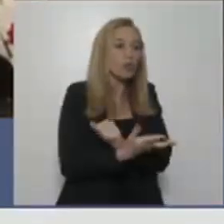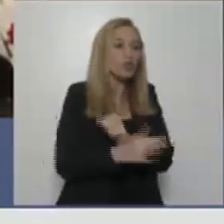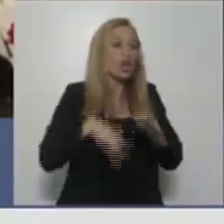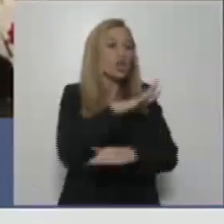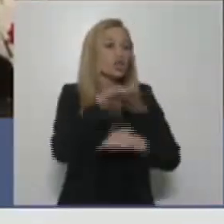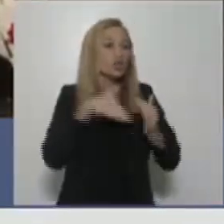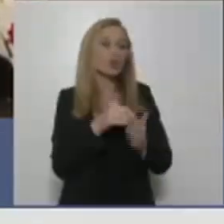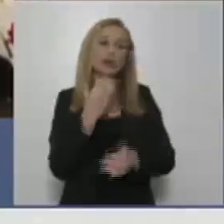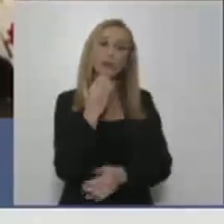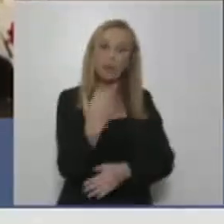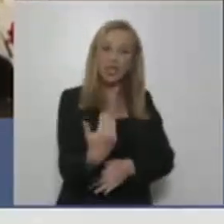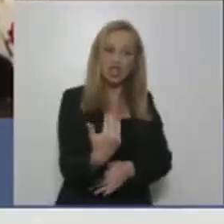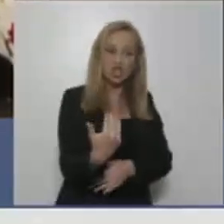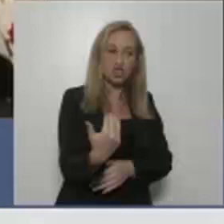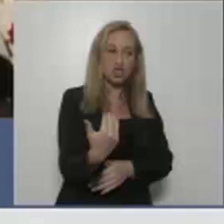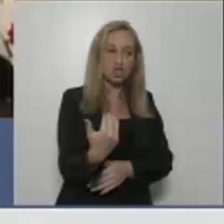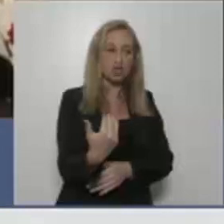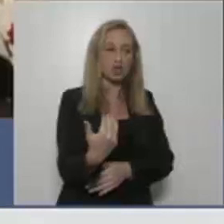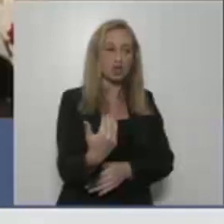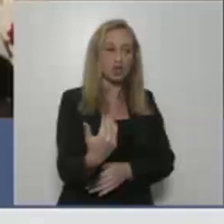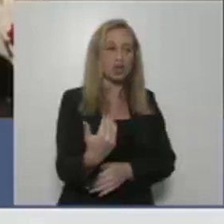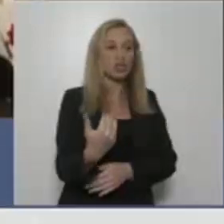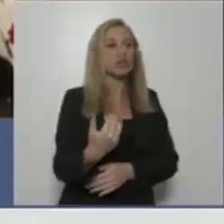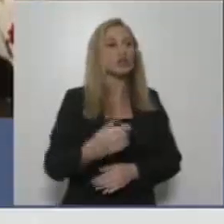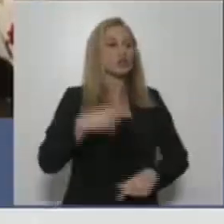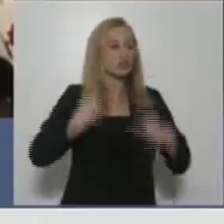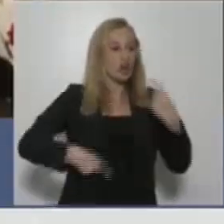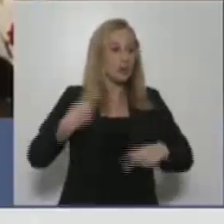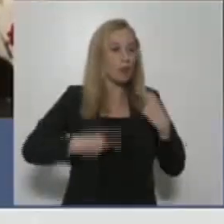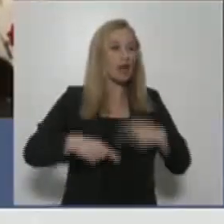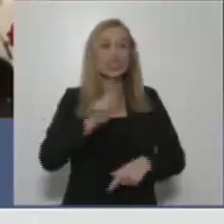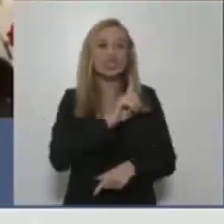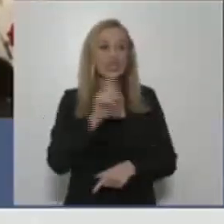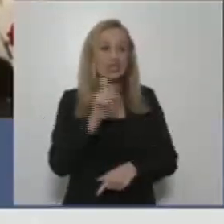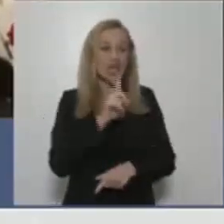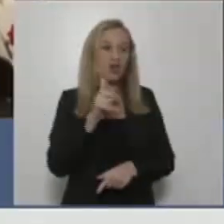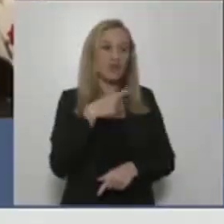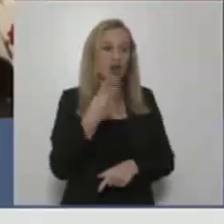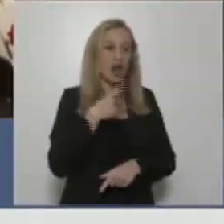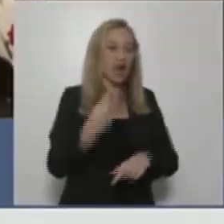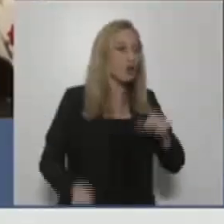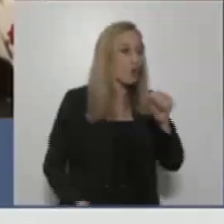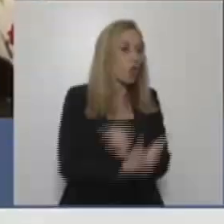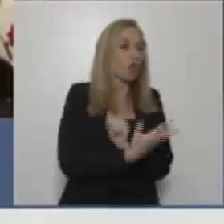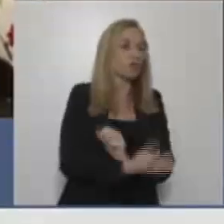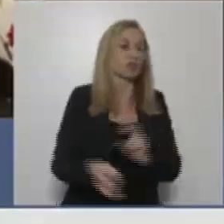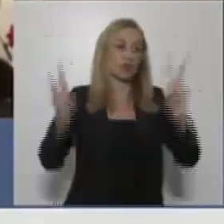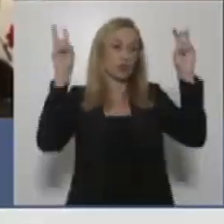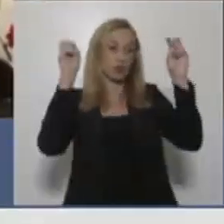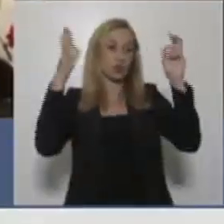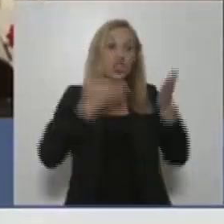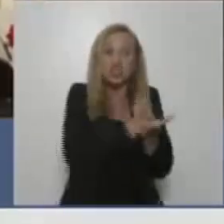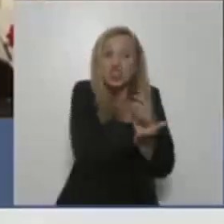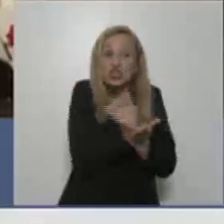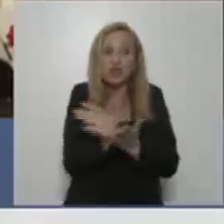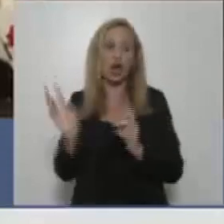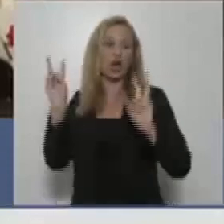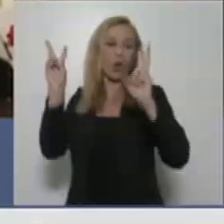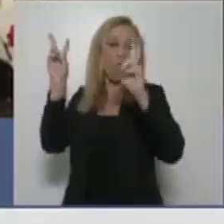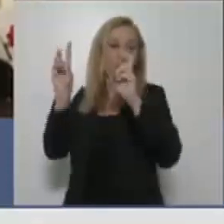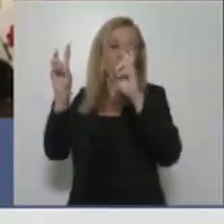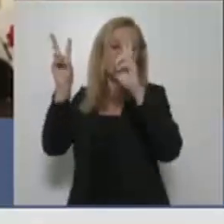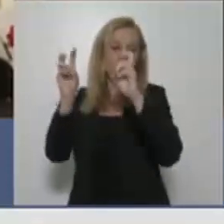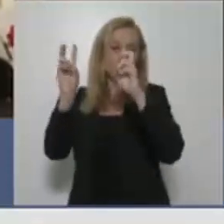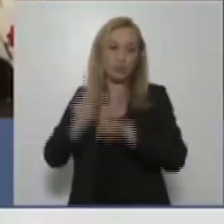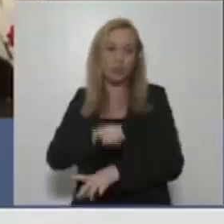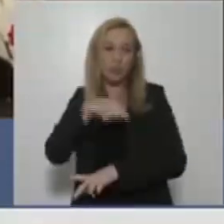que me pediram a parte, todos que levantaram o debate, não trouxeram o tema da corrupção. Desviaram o tema